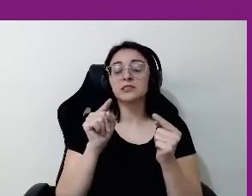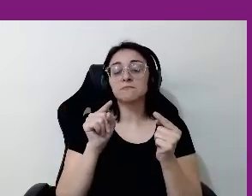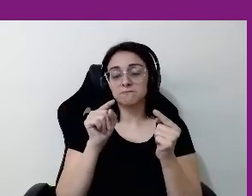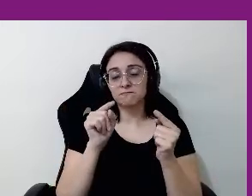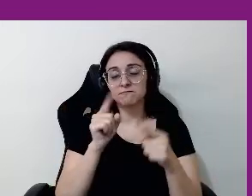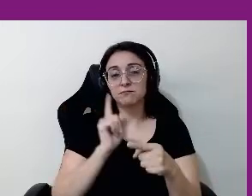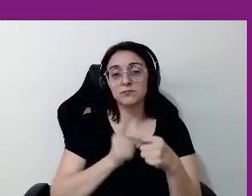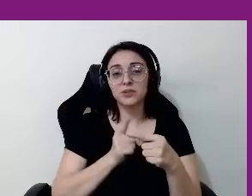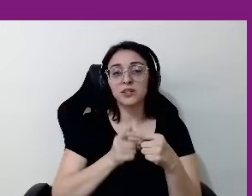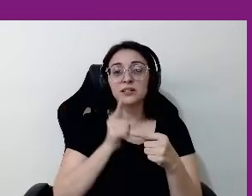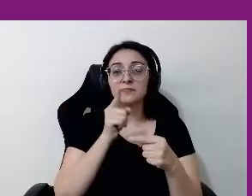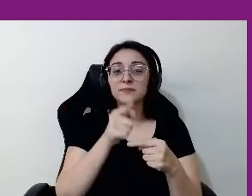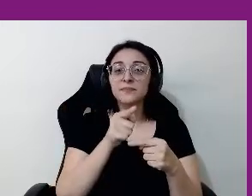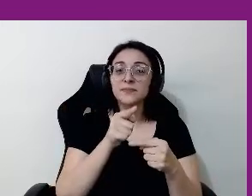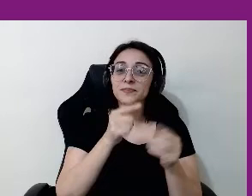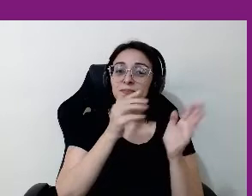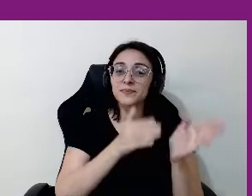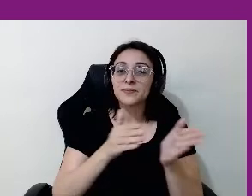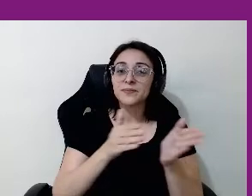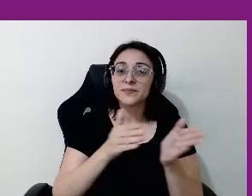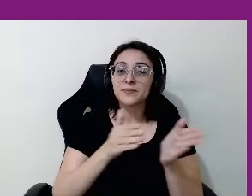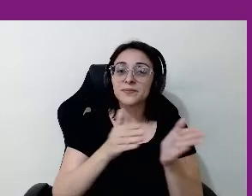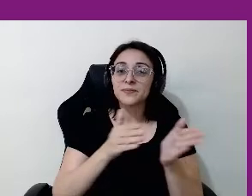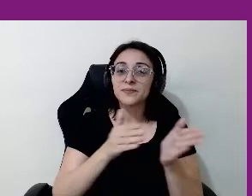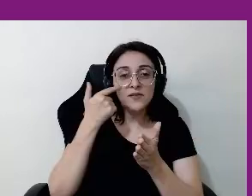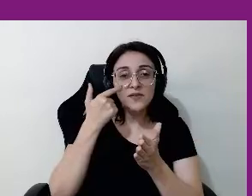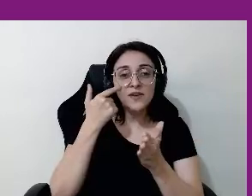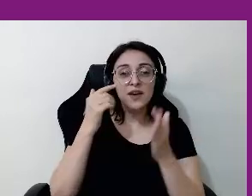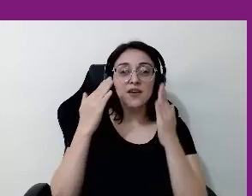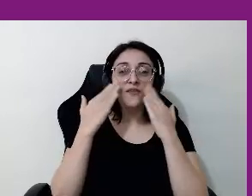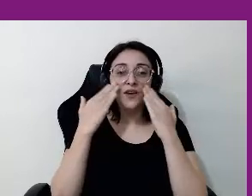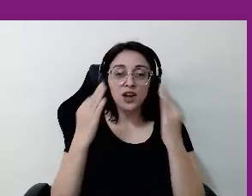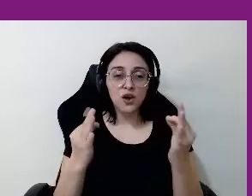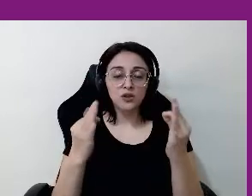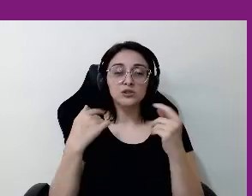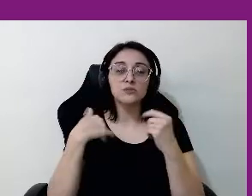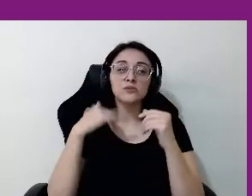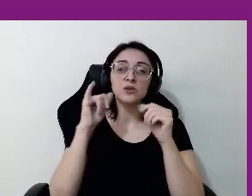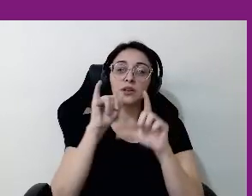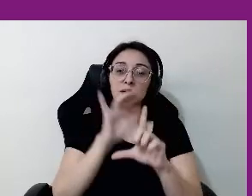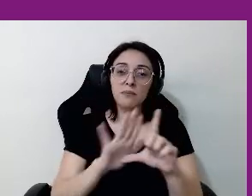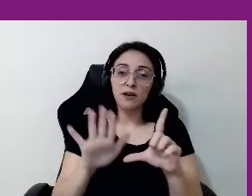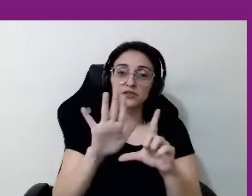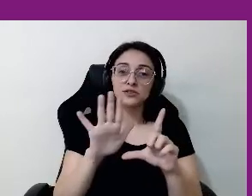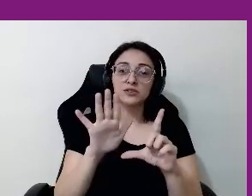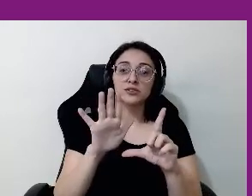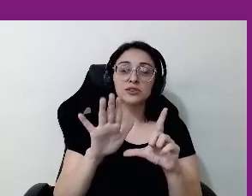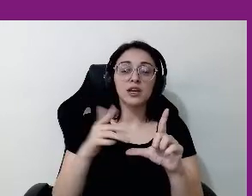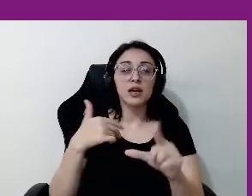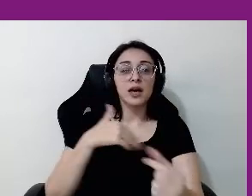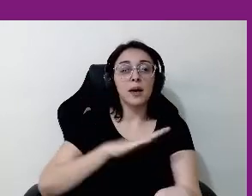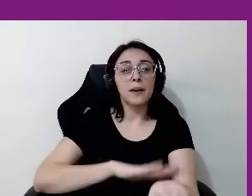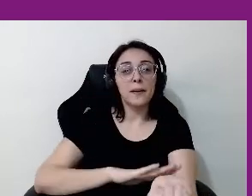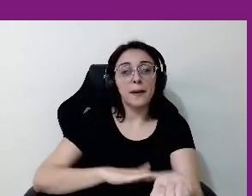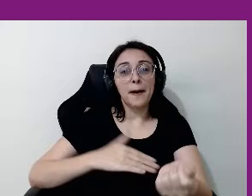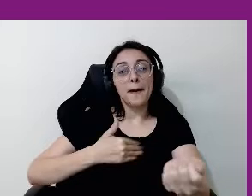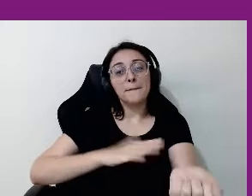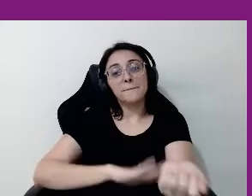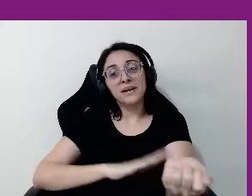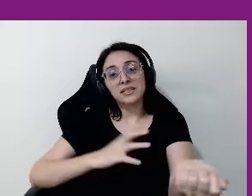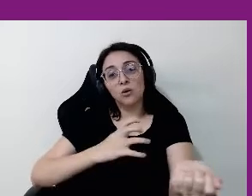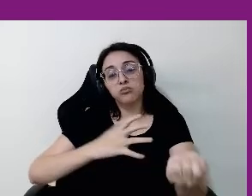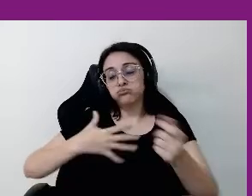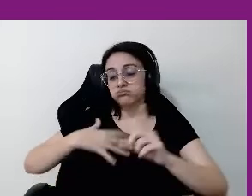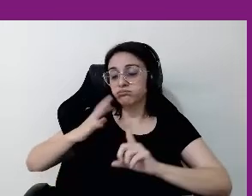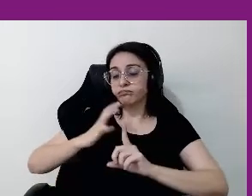porque aí a gente agora, a gente tem que ver fenótipo, tem que ver imagem, tem que ver pressão transpulmonar, né?